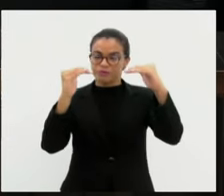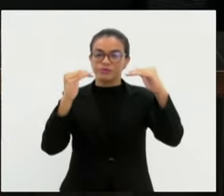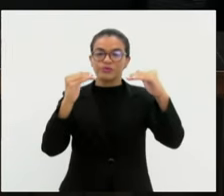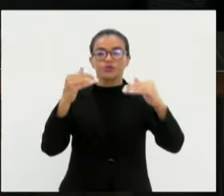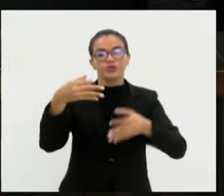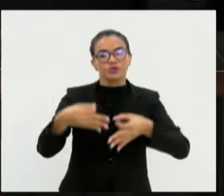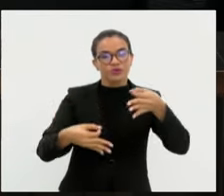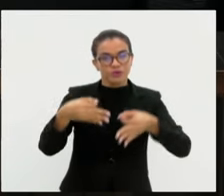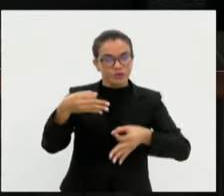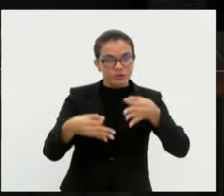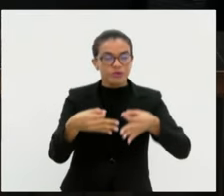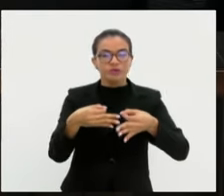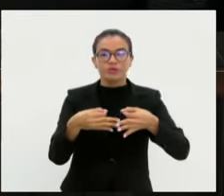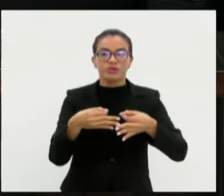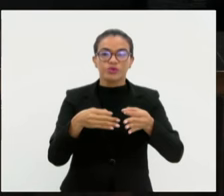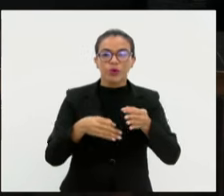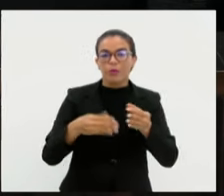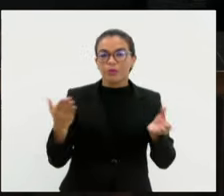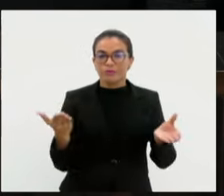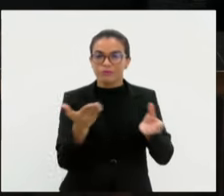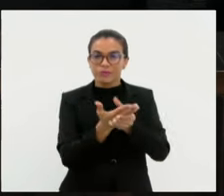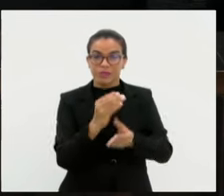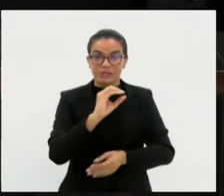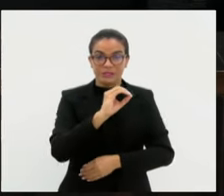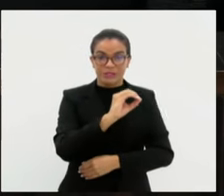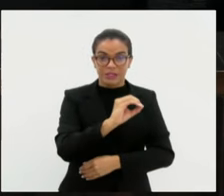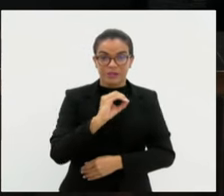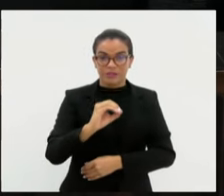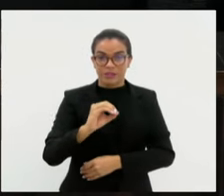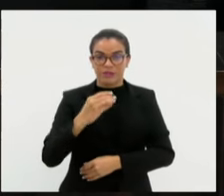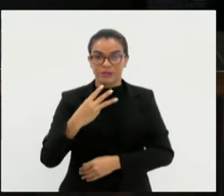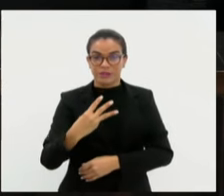Janeiro, nos autos do processo número